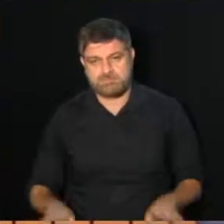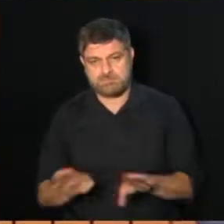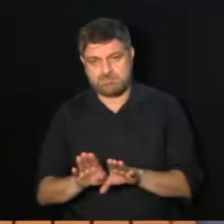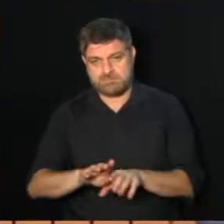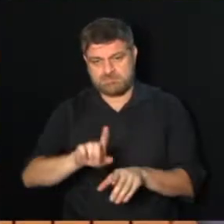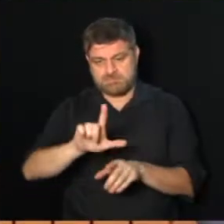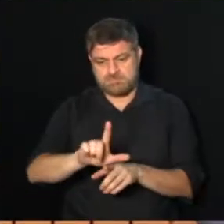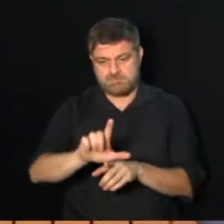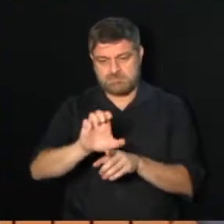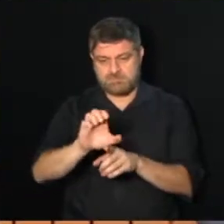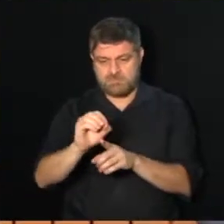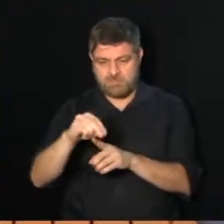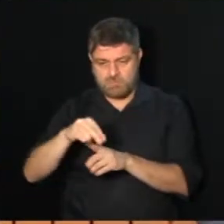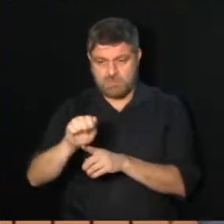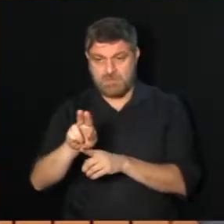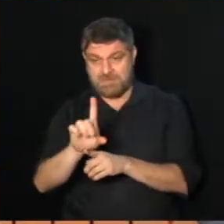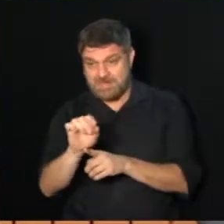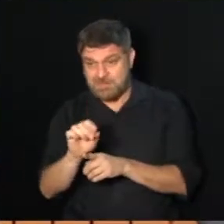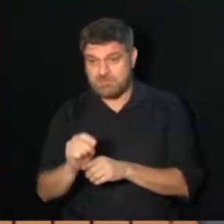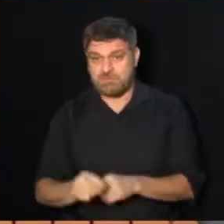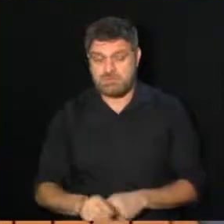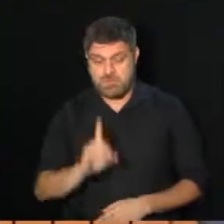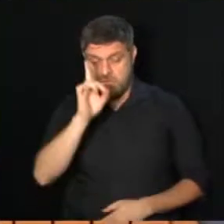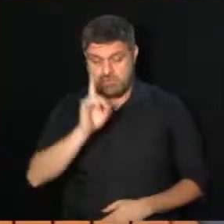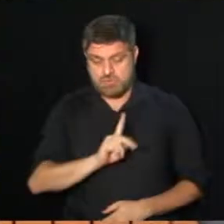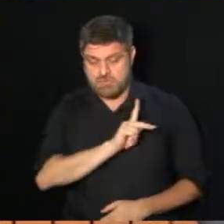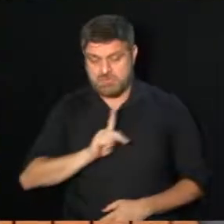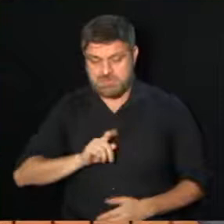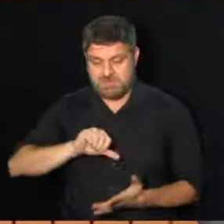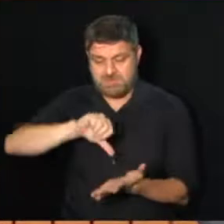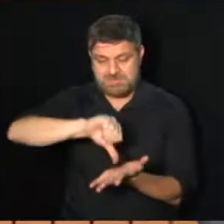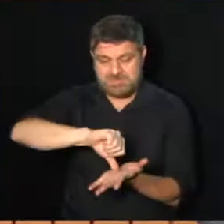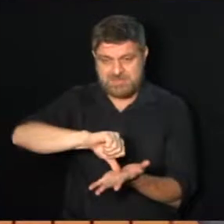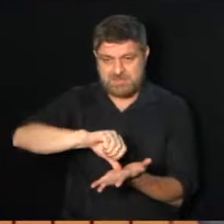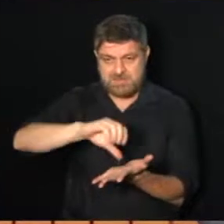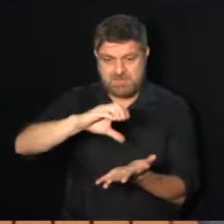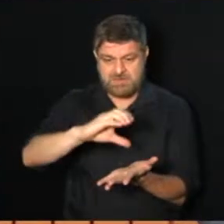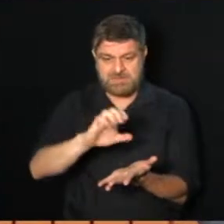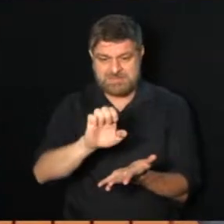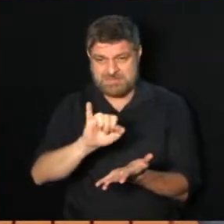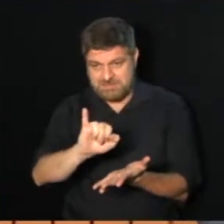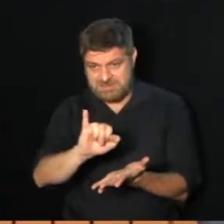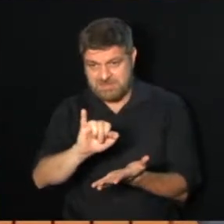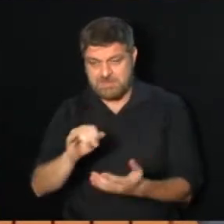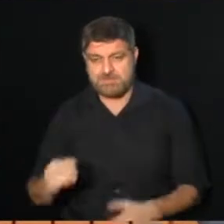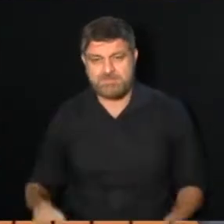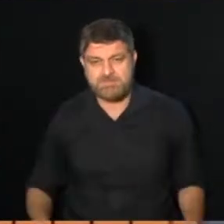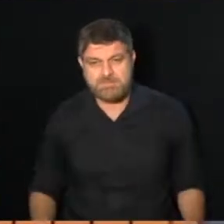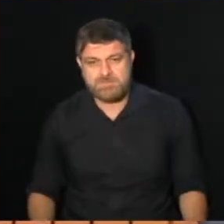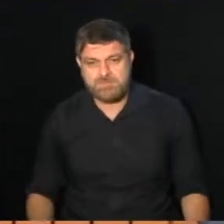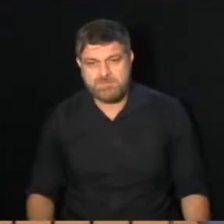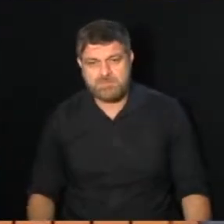Leonardo Duarte, diretor-presidente do Centro Educacional Integrado, SEI, Padre Santi Capriotti.